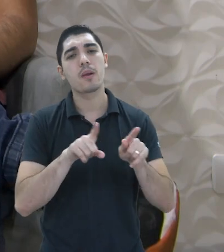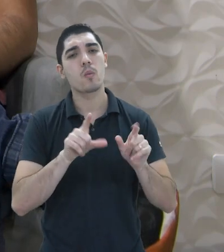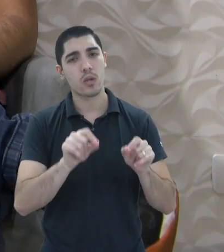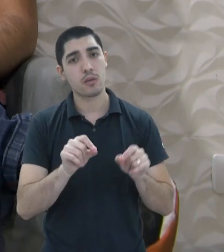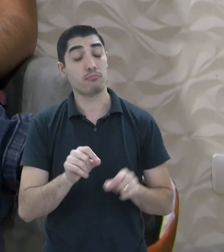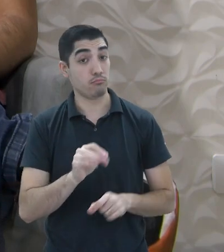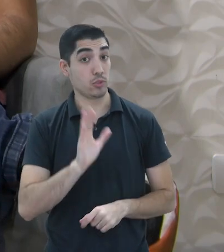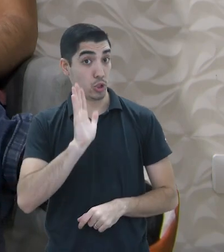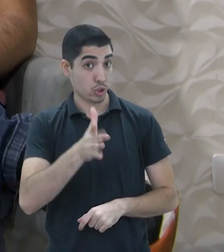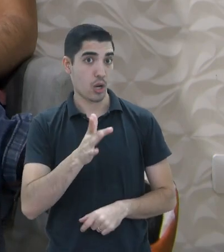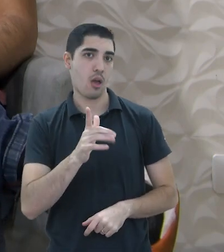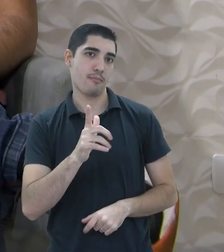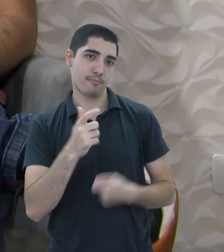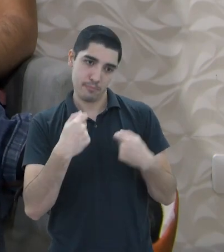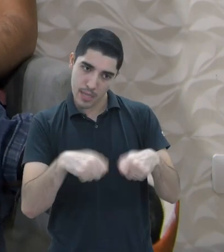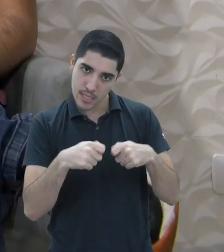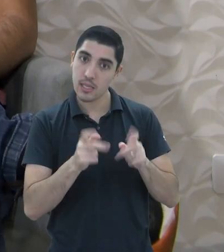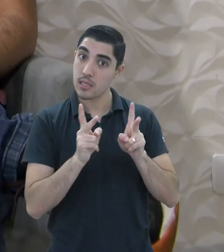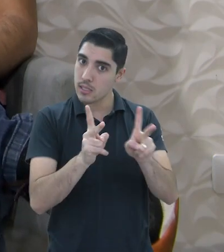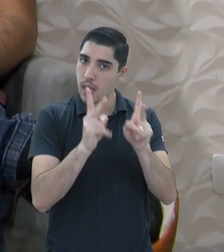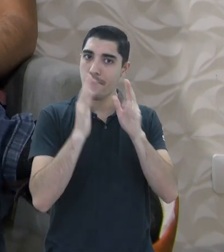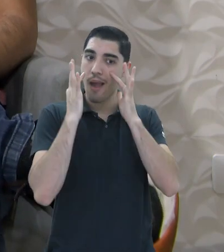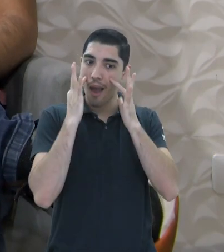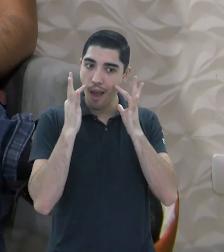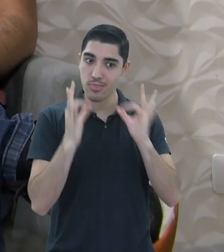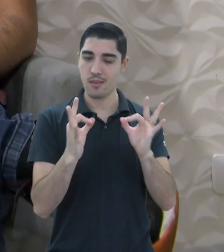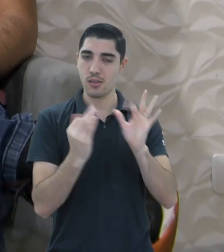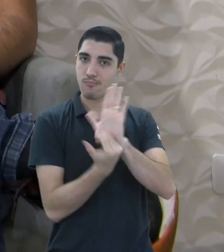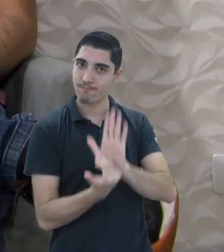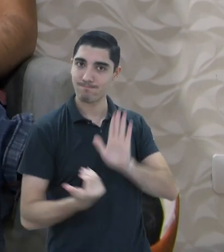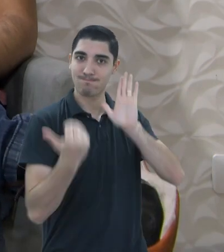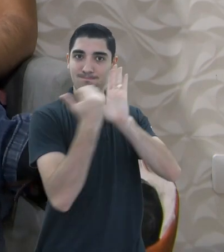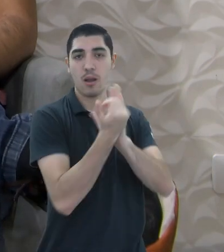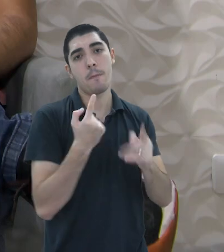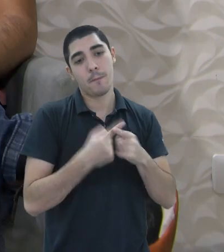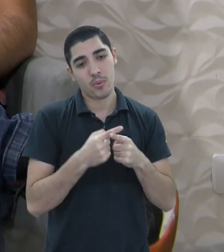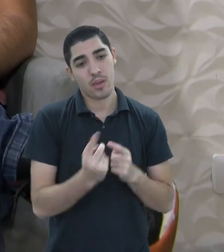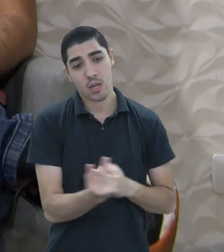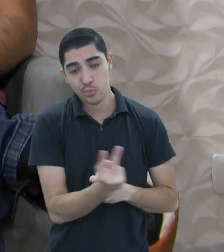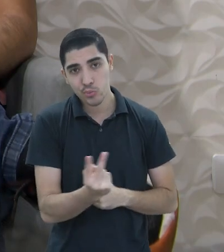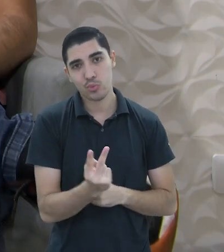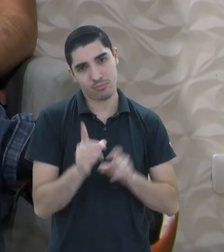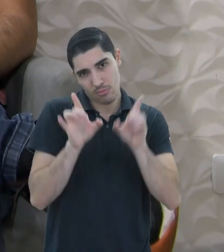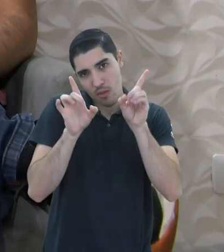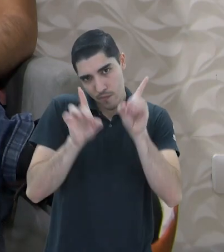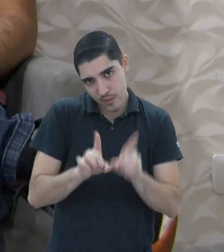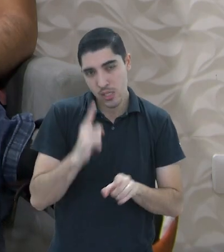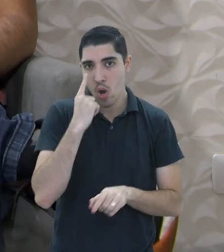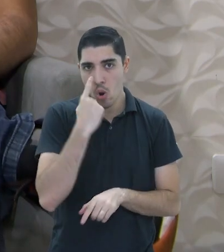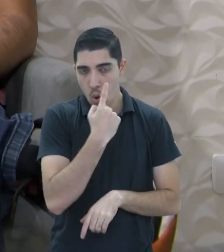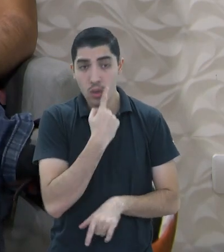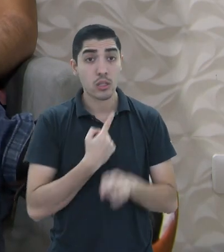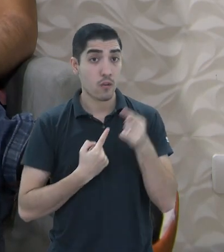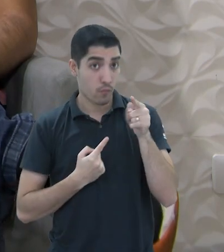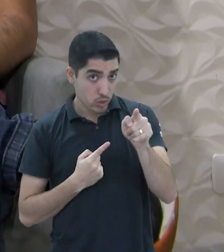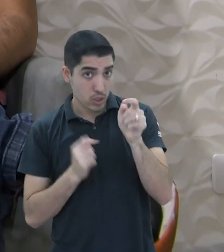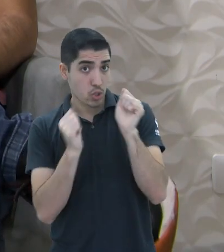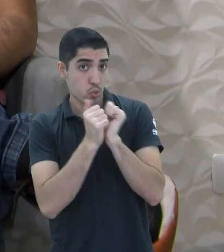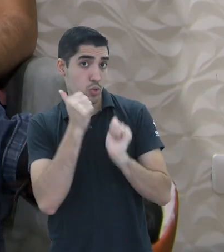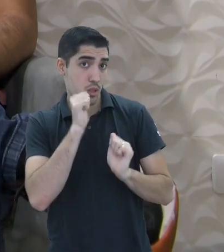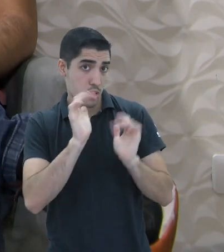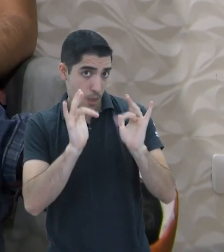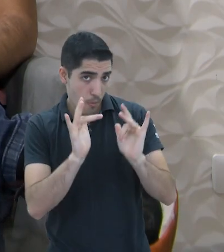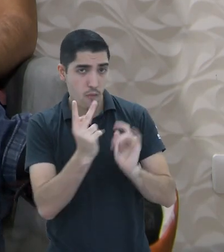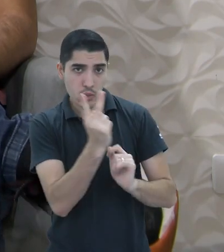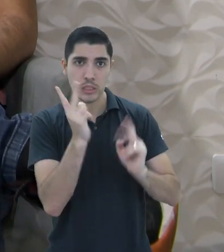consideração é o fato de que existe uma necessidade de atenção maior por causa das questões de visão das 2. E você e tua namorada,